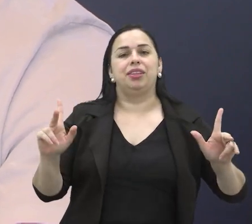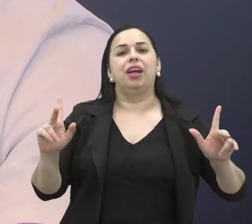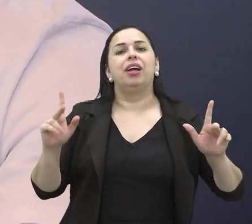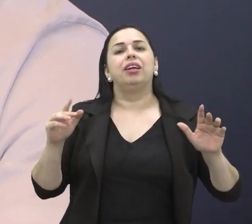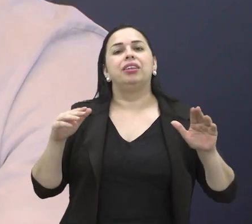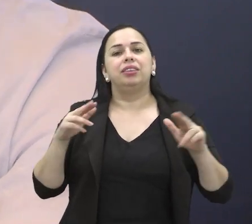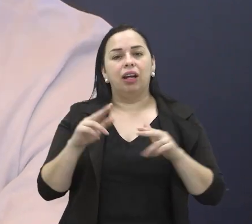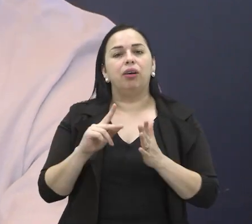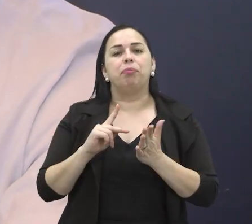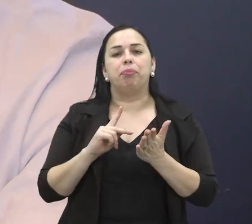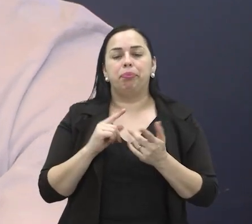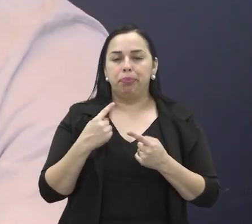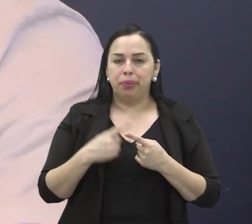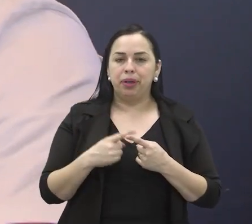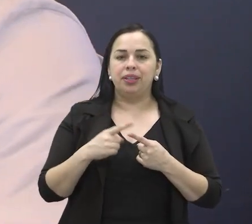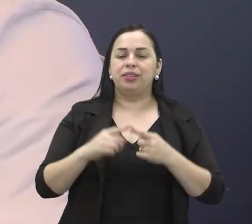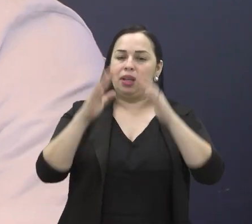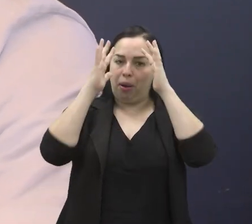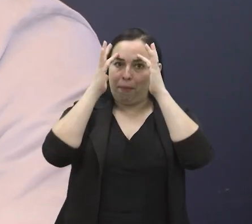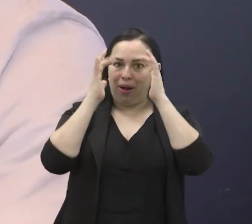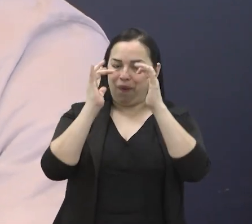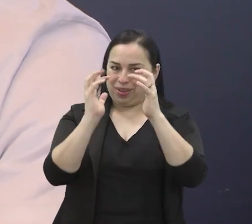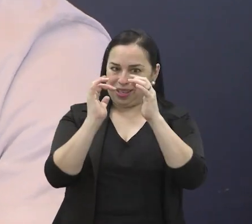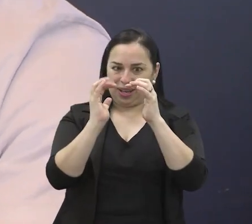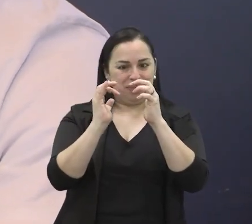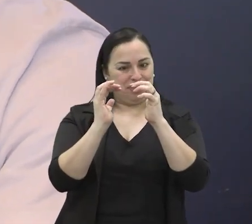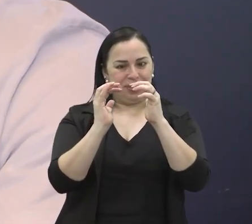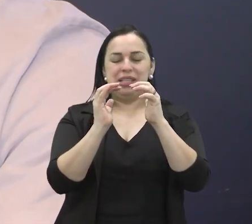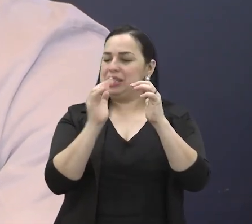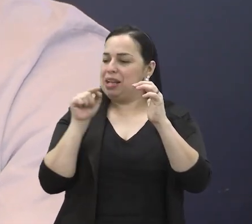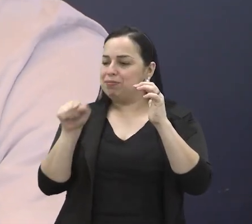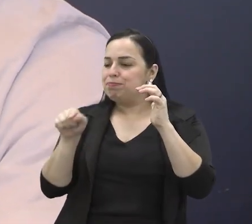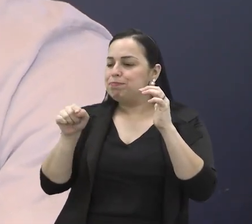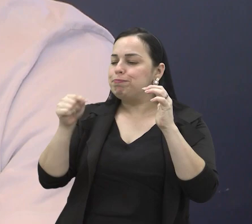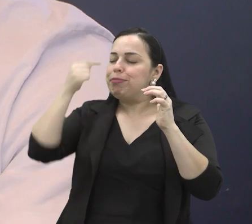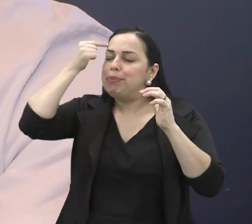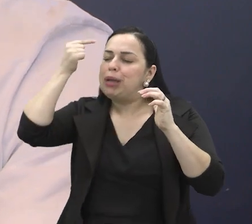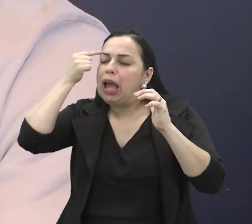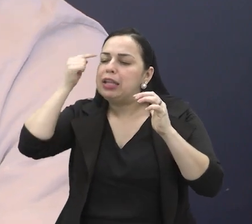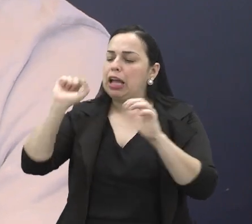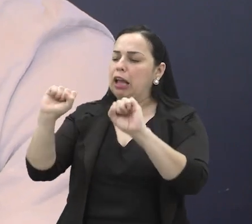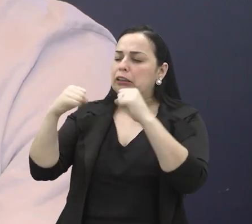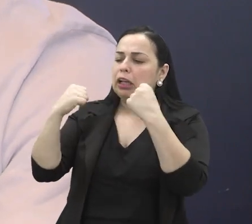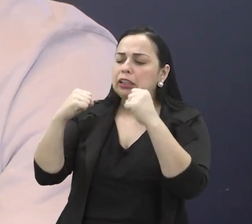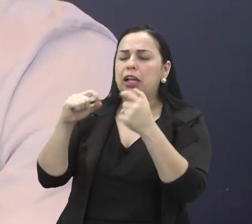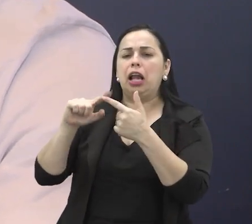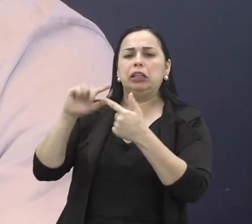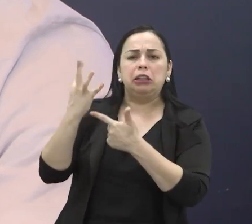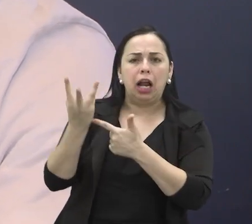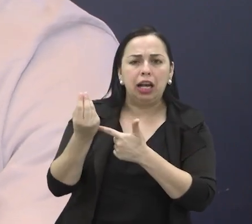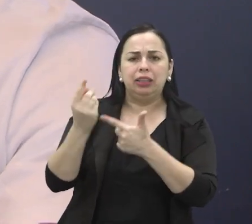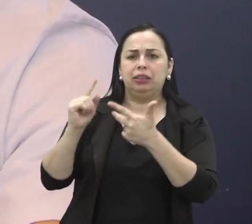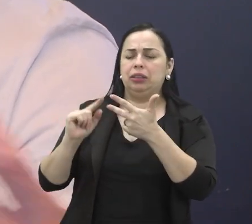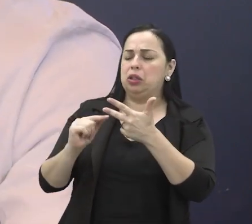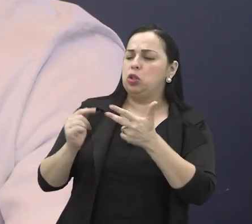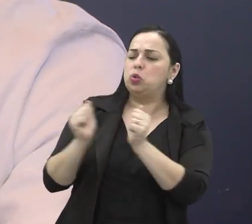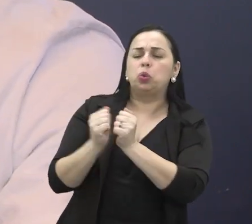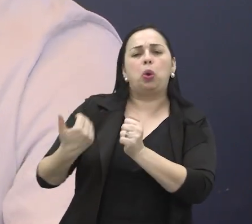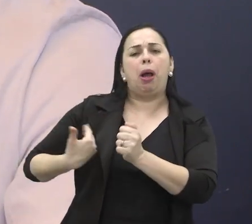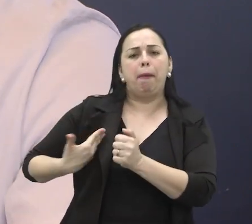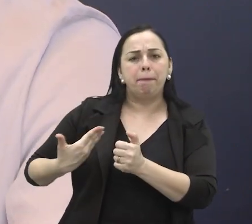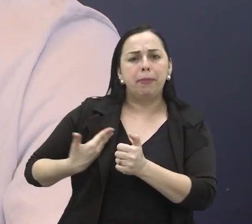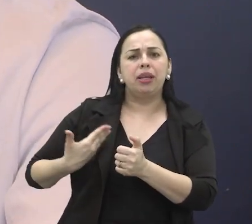é muito diferente. Então eu reeducar o meu cérebro, eu insistir em atividades, seja atividade física, artística,